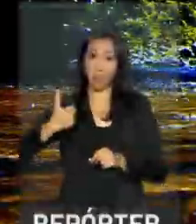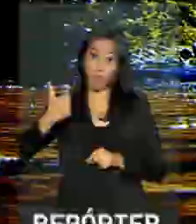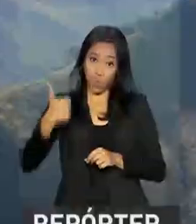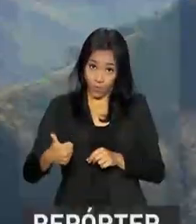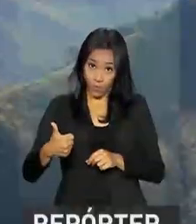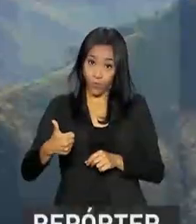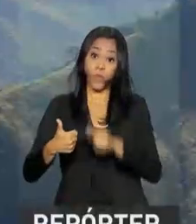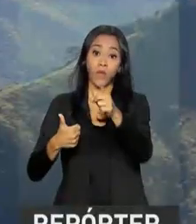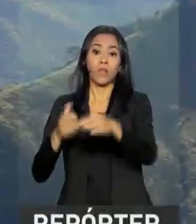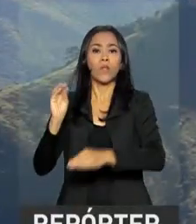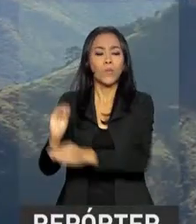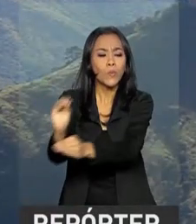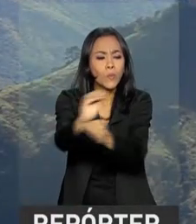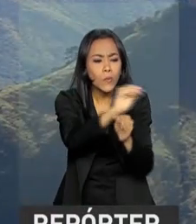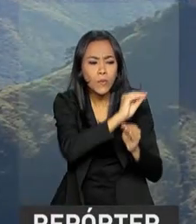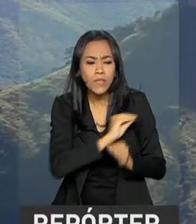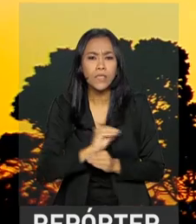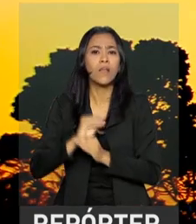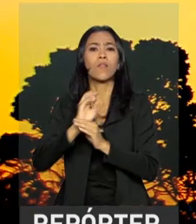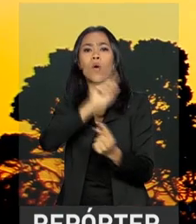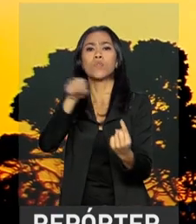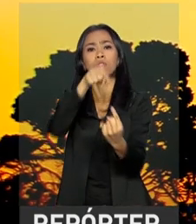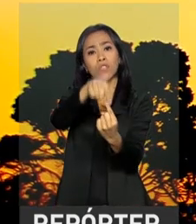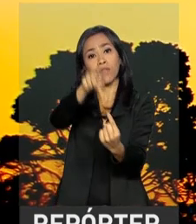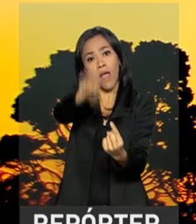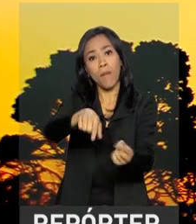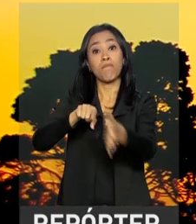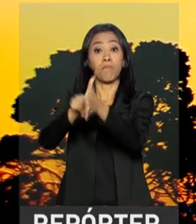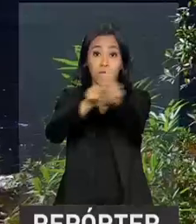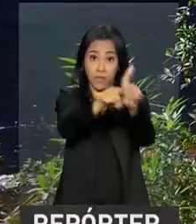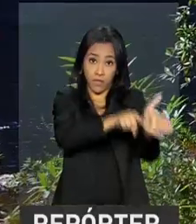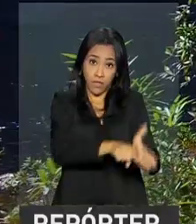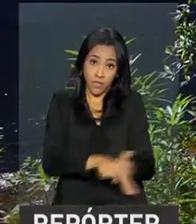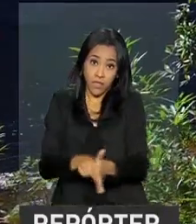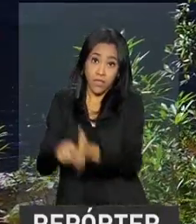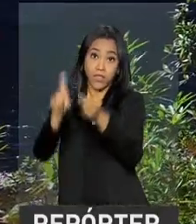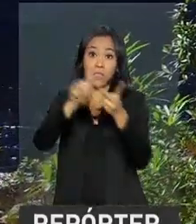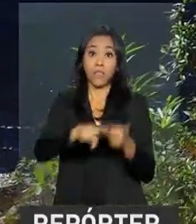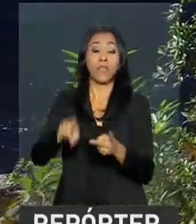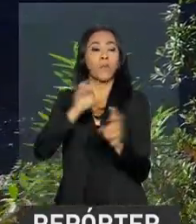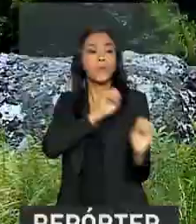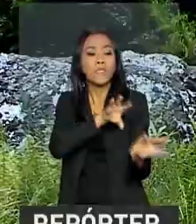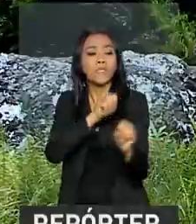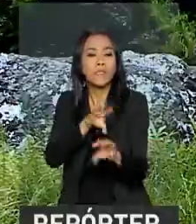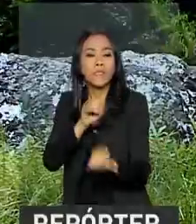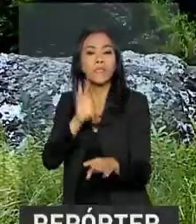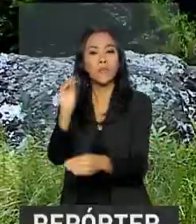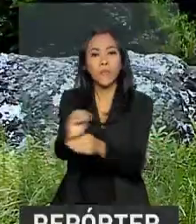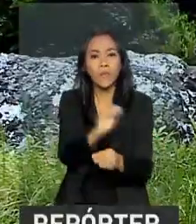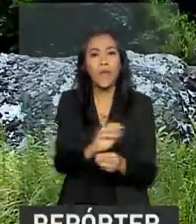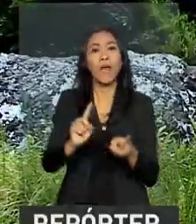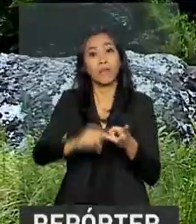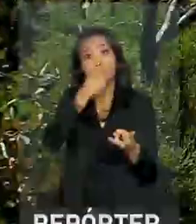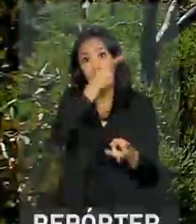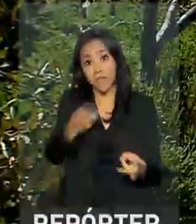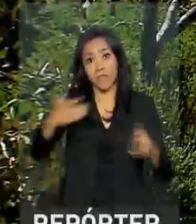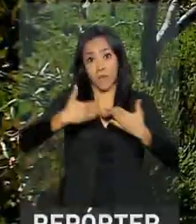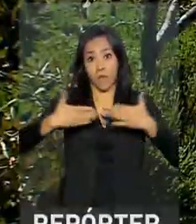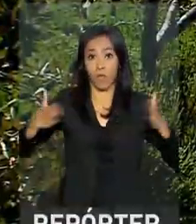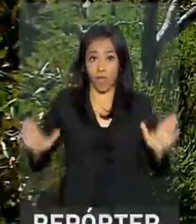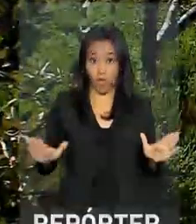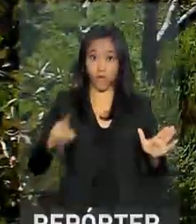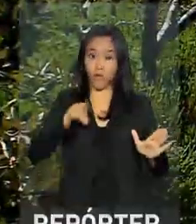o parque tem como objetivos a pesquisa científica e educação ambiental ea visitação pública